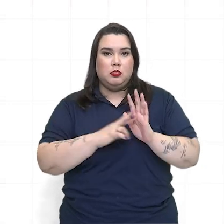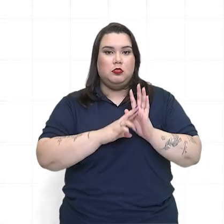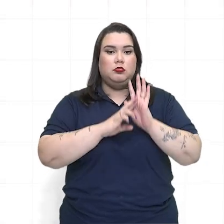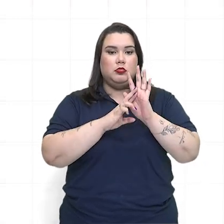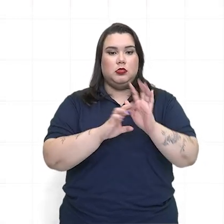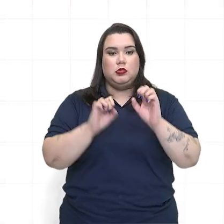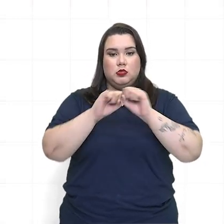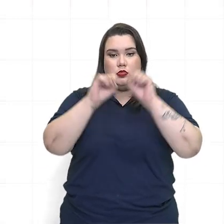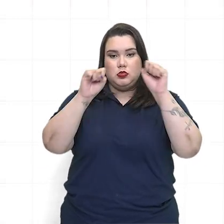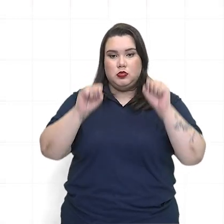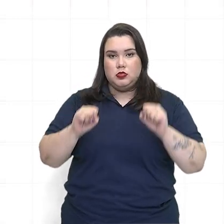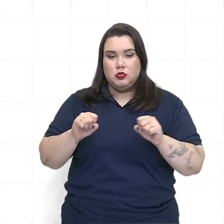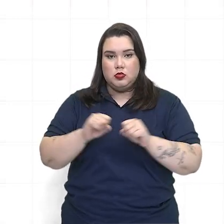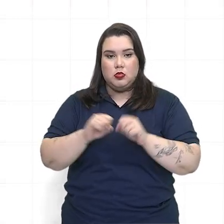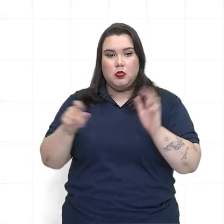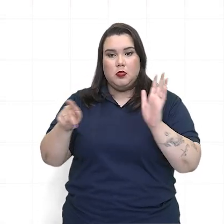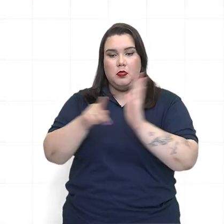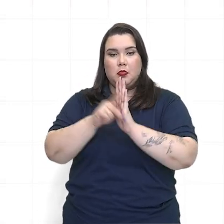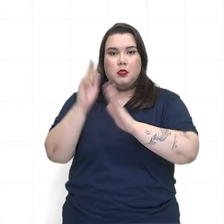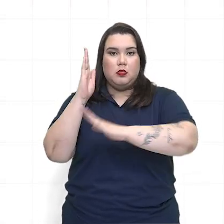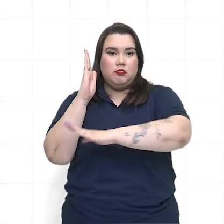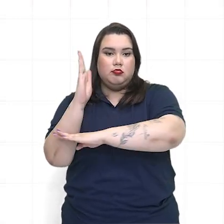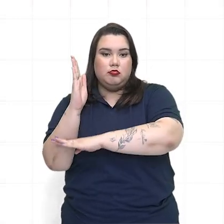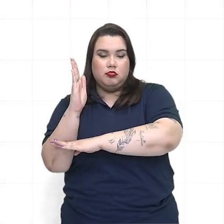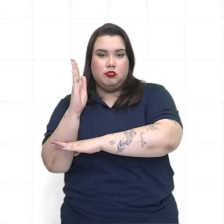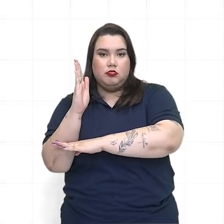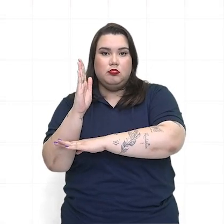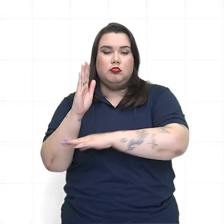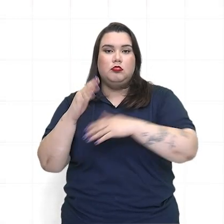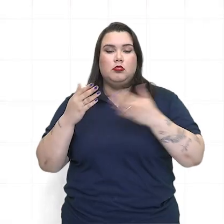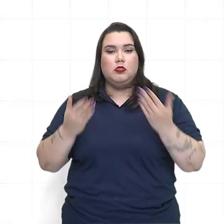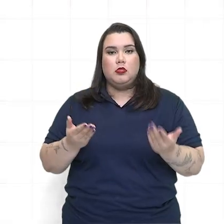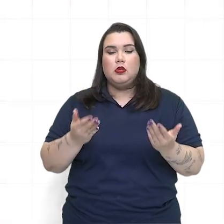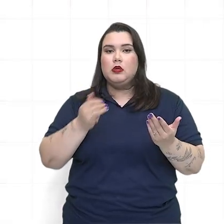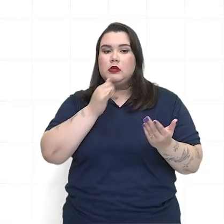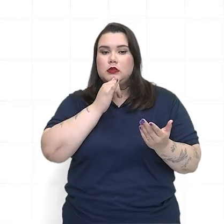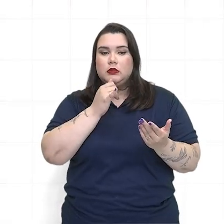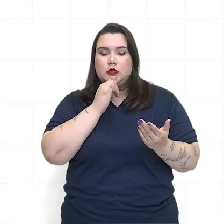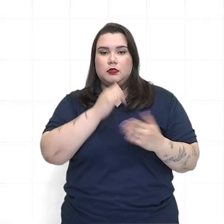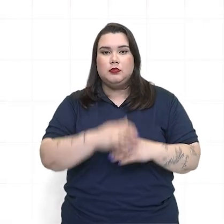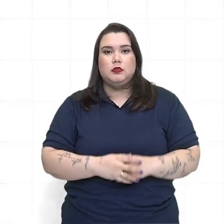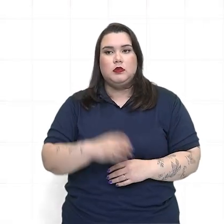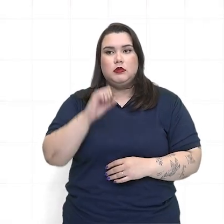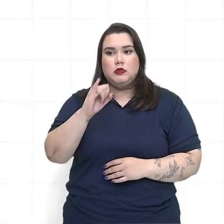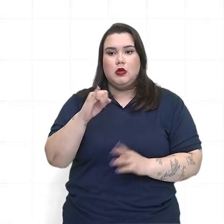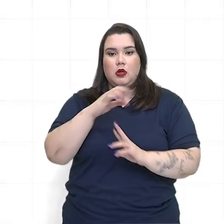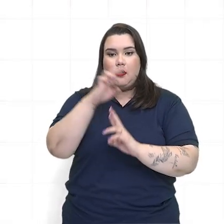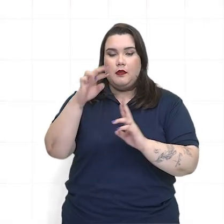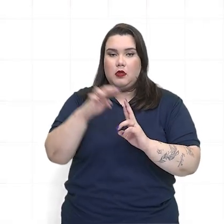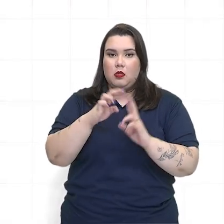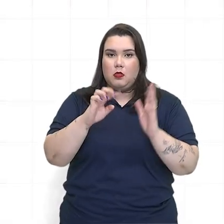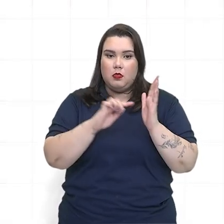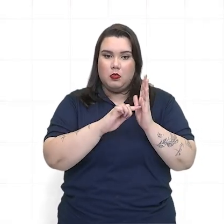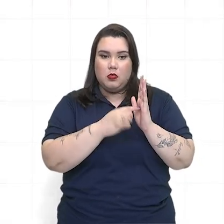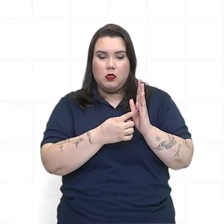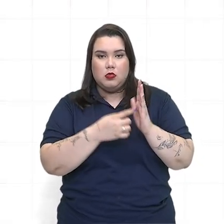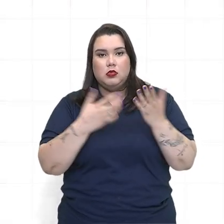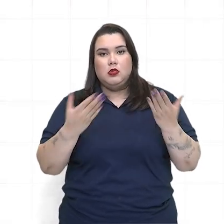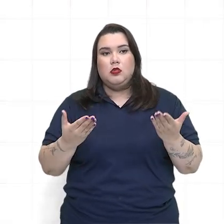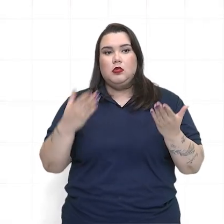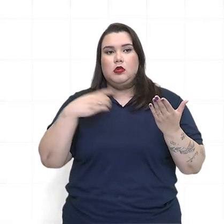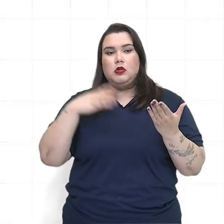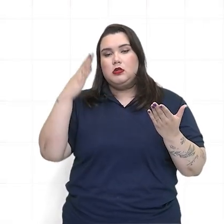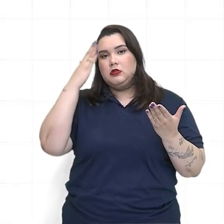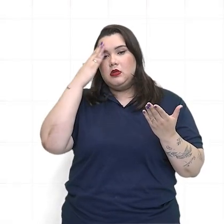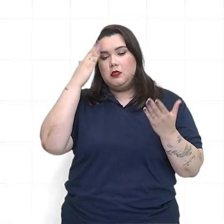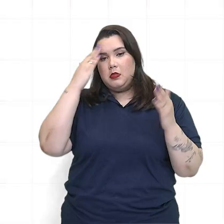de um sistema de coordenadas cartesianas, como por exemplo, toda vez que você quer se referir ao ponto, nós temos que